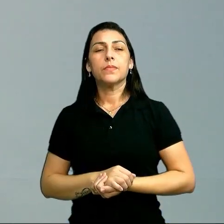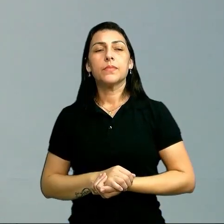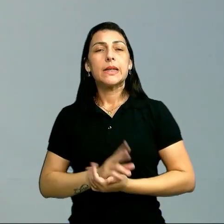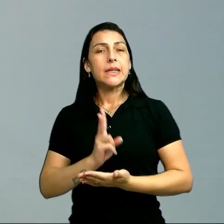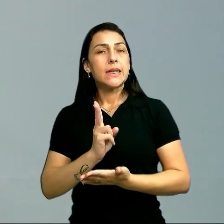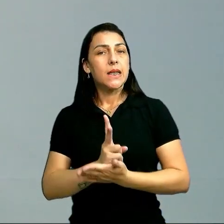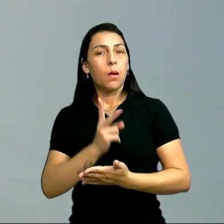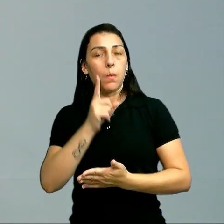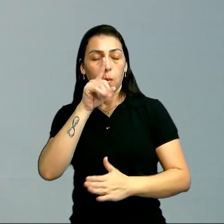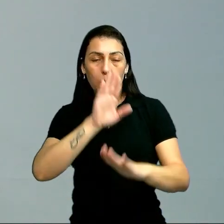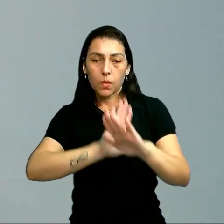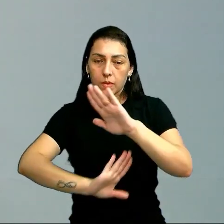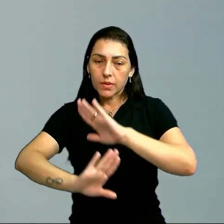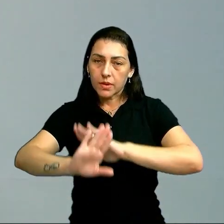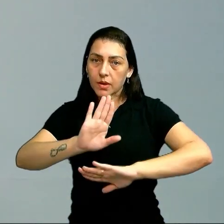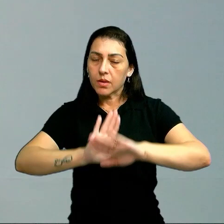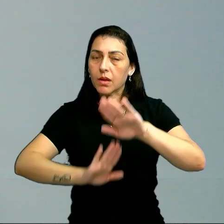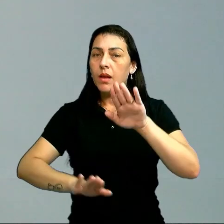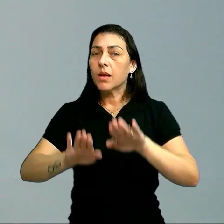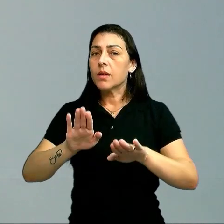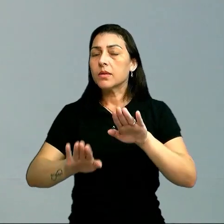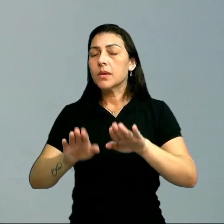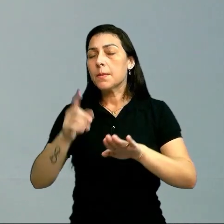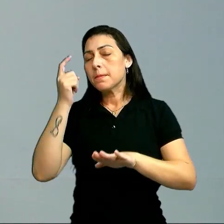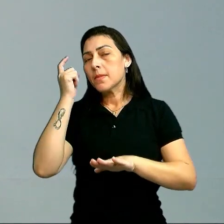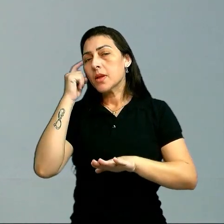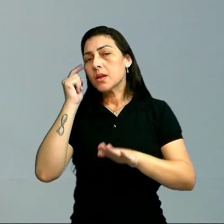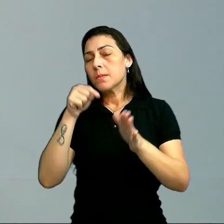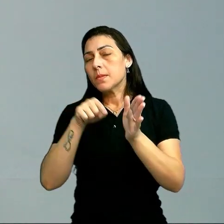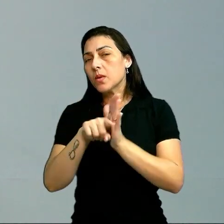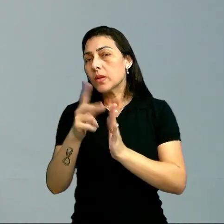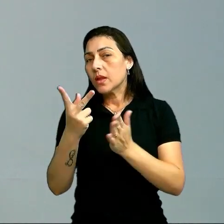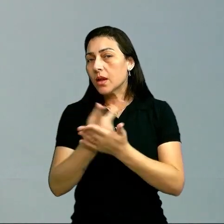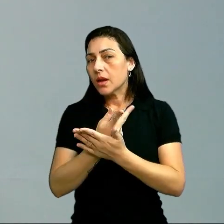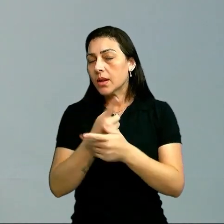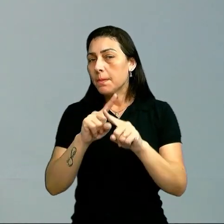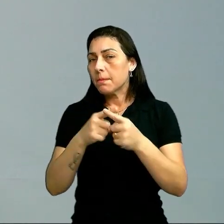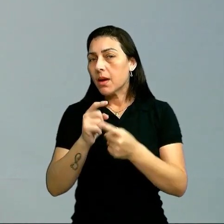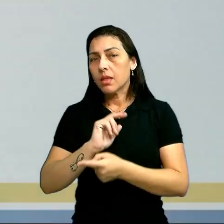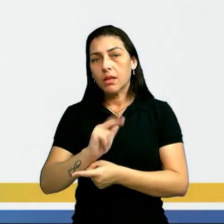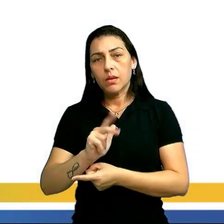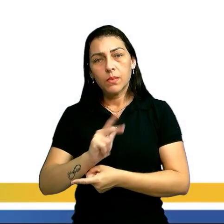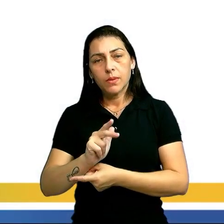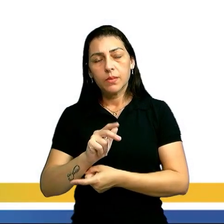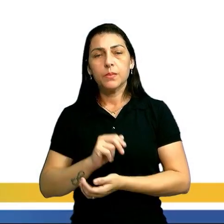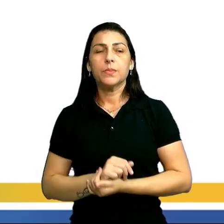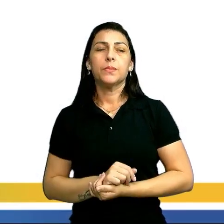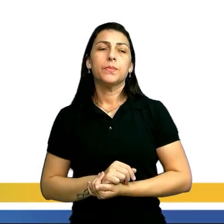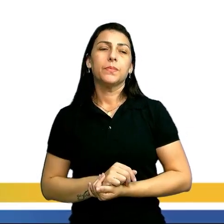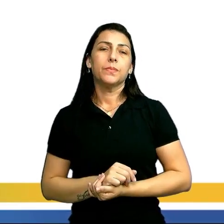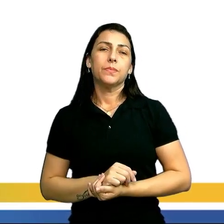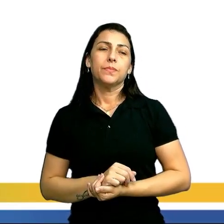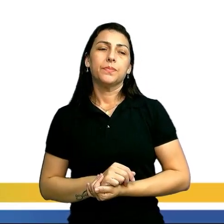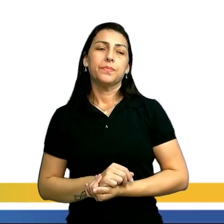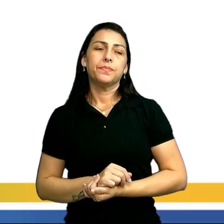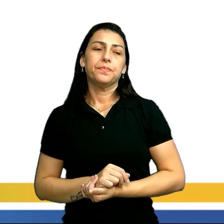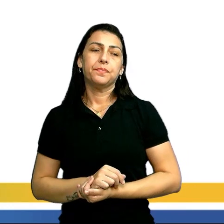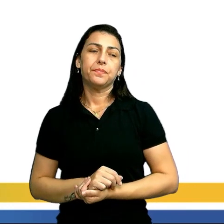Sempre temos que ter cuidado. Às vezes a gente pensa que uma questão dessa está errado, mas não.